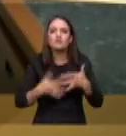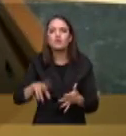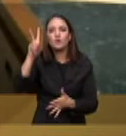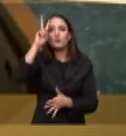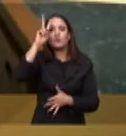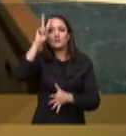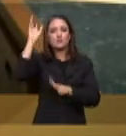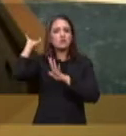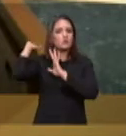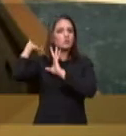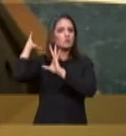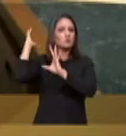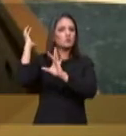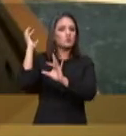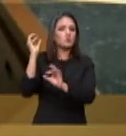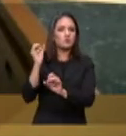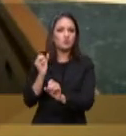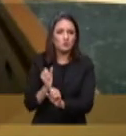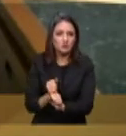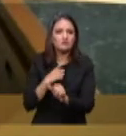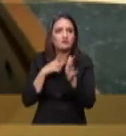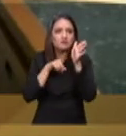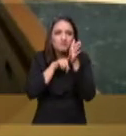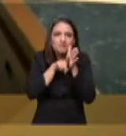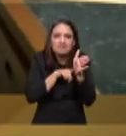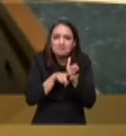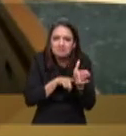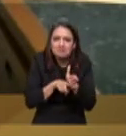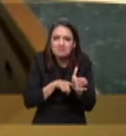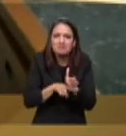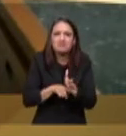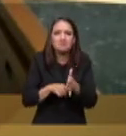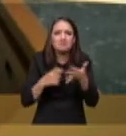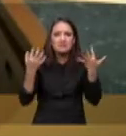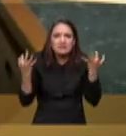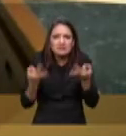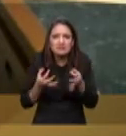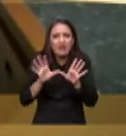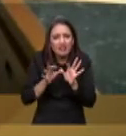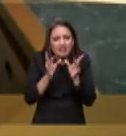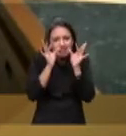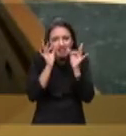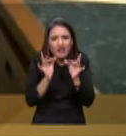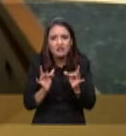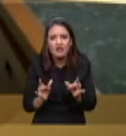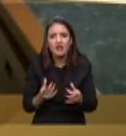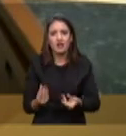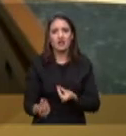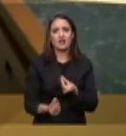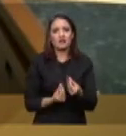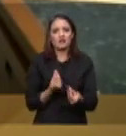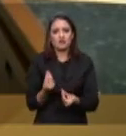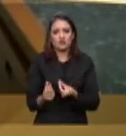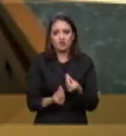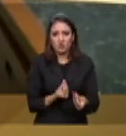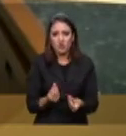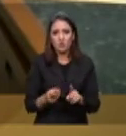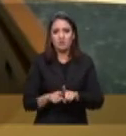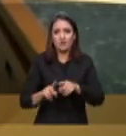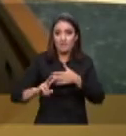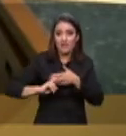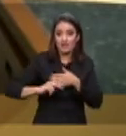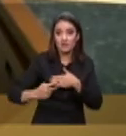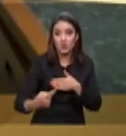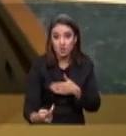e numa pesquisa tão densa dos fatos, das aplicações e das